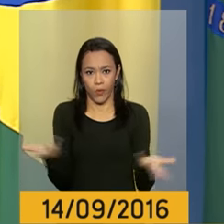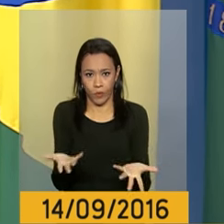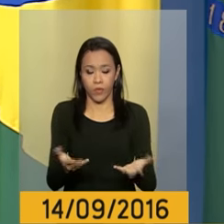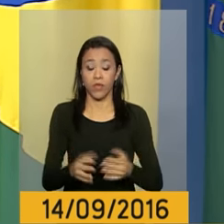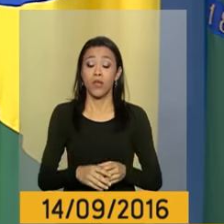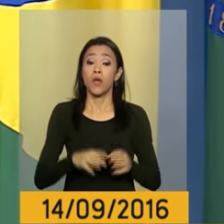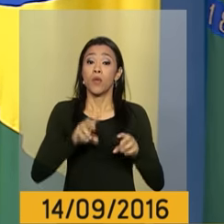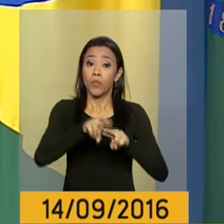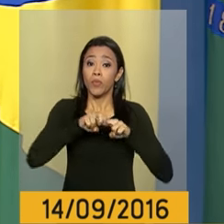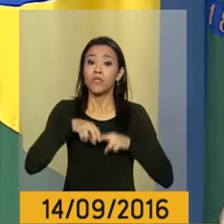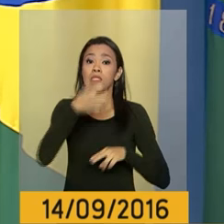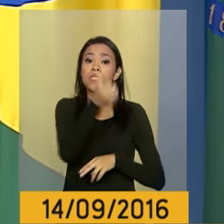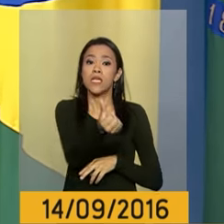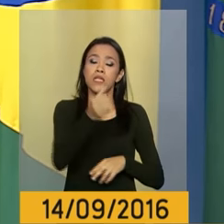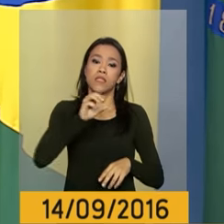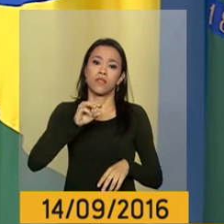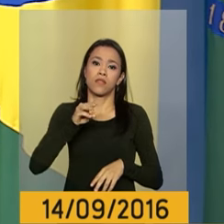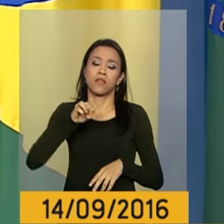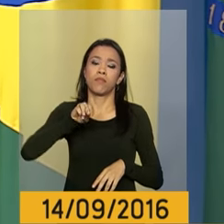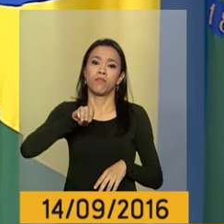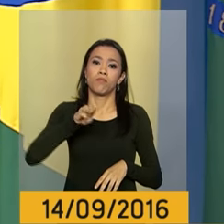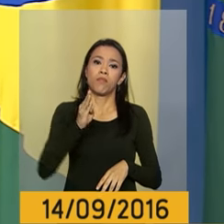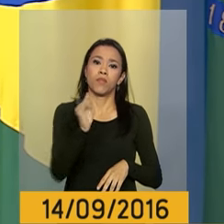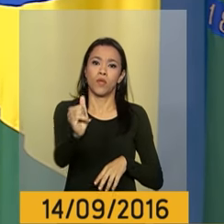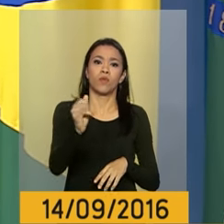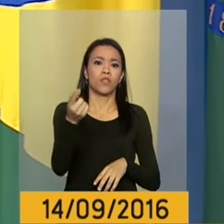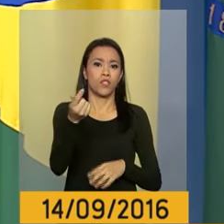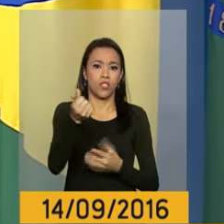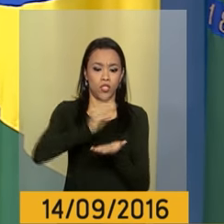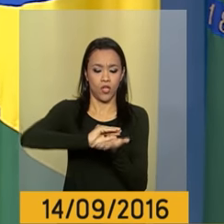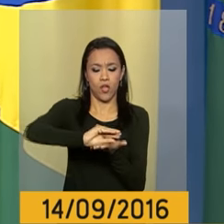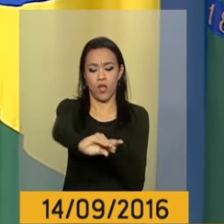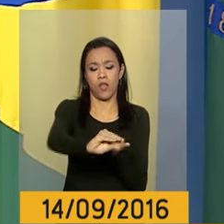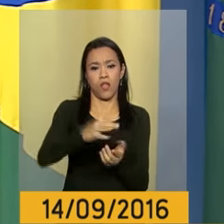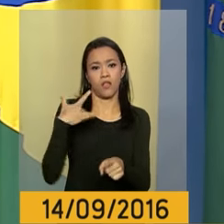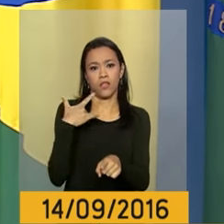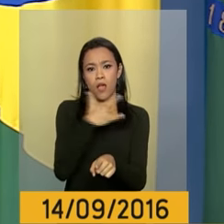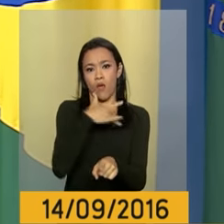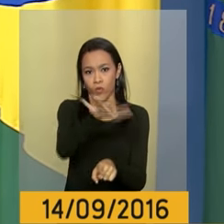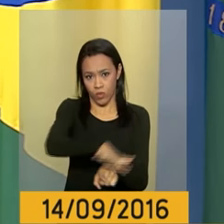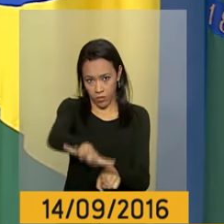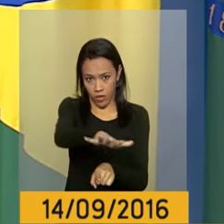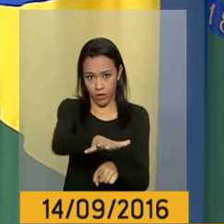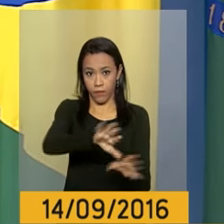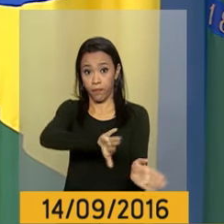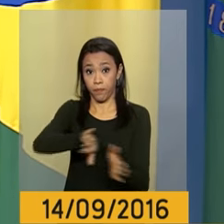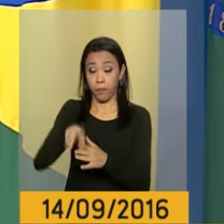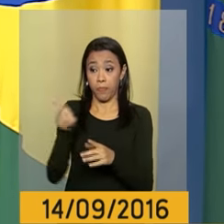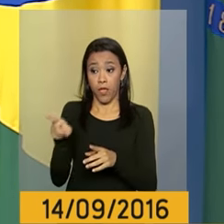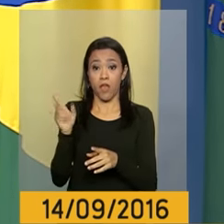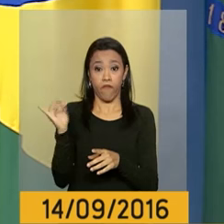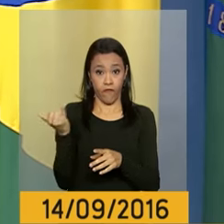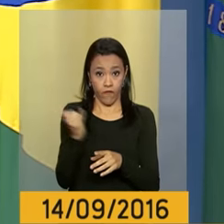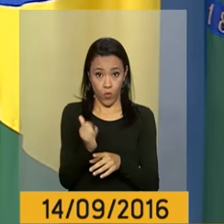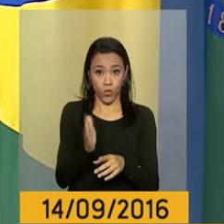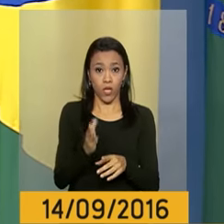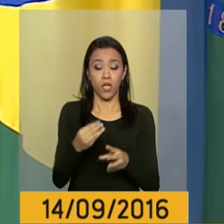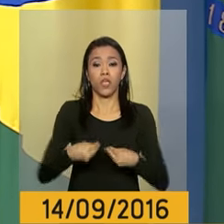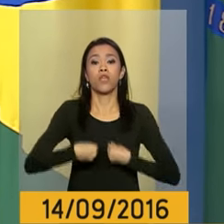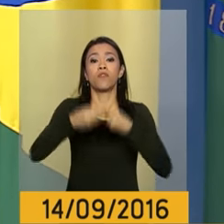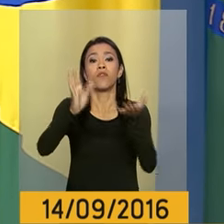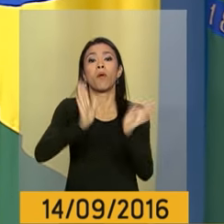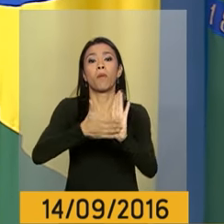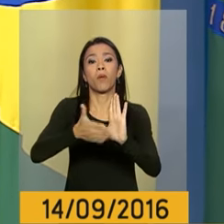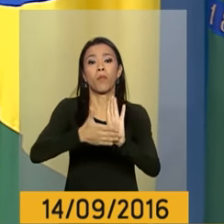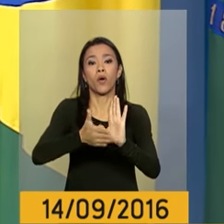de 6 bilhões do orçamento da saúde. Nós enviamos, o Ricardo já disse, ao Congresso Nacional uma